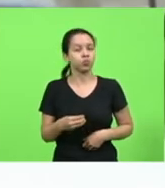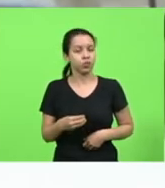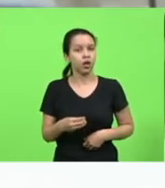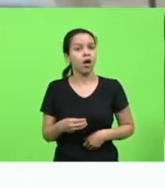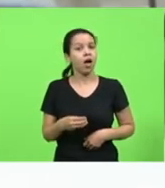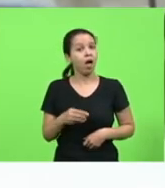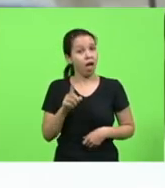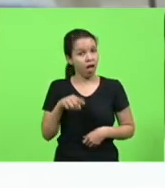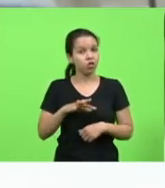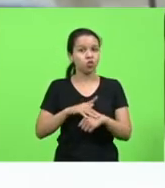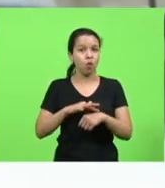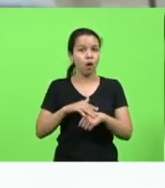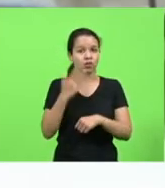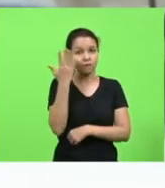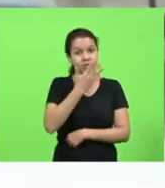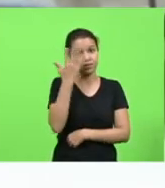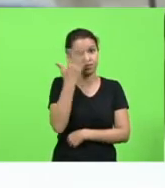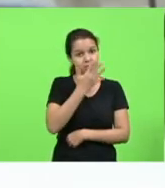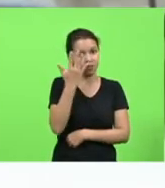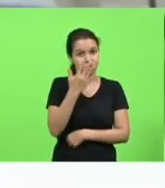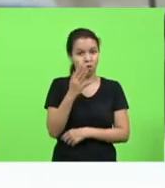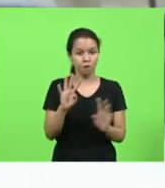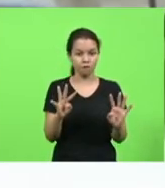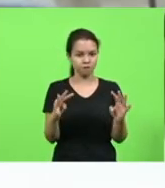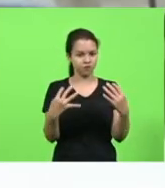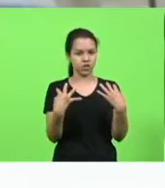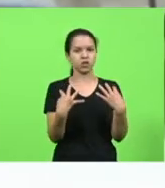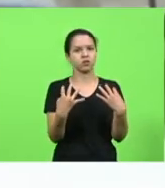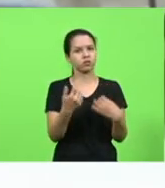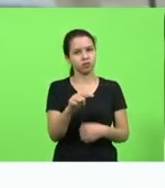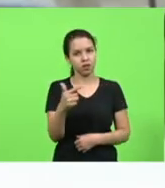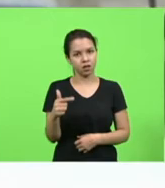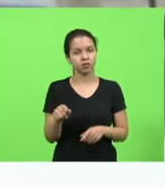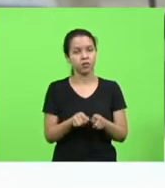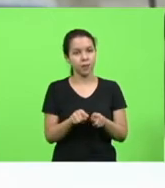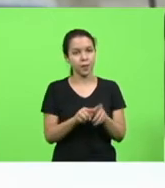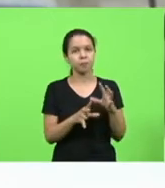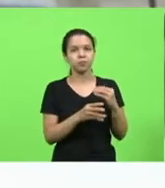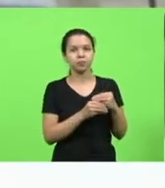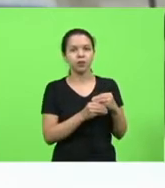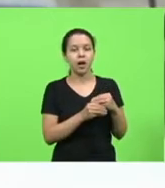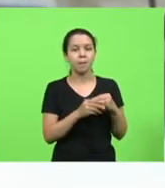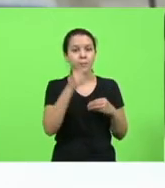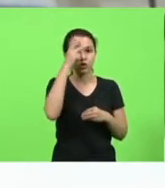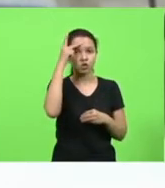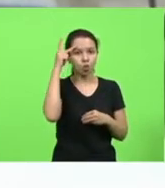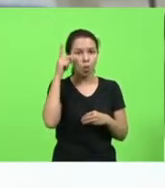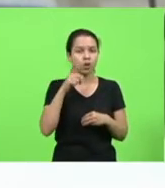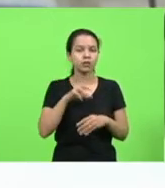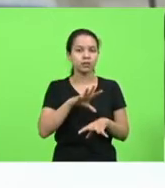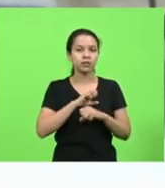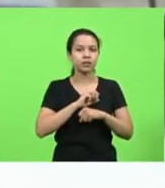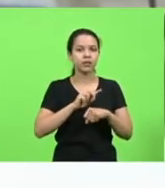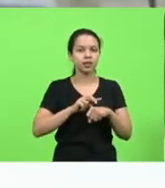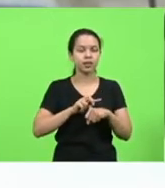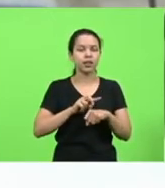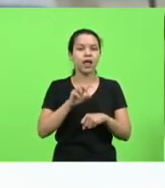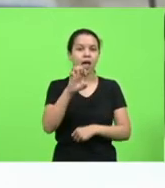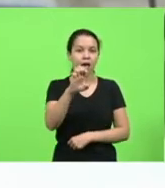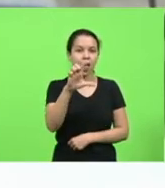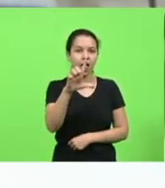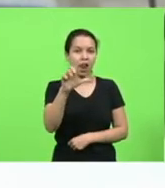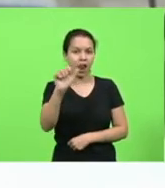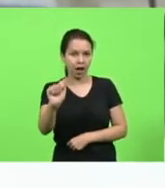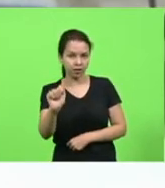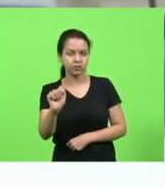somos vistos. Eu posso fazer um adendo aqui ao pessoal que também tem a ELA, a esclerose lateral amiotrófica. Nós não temos a